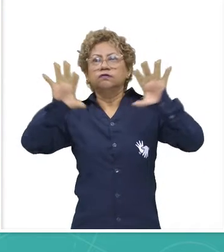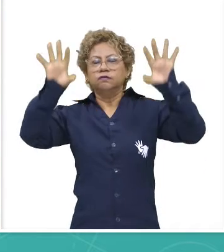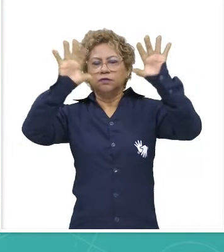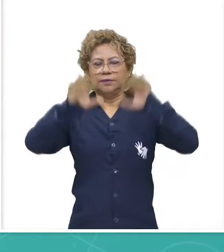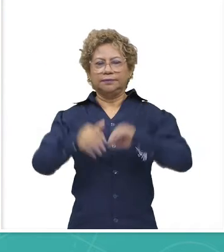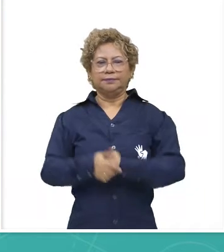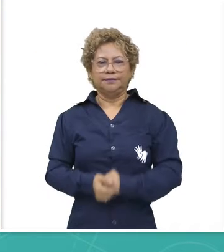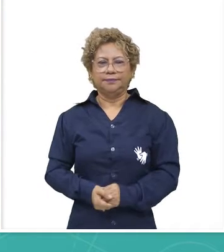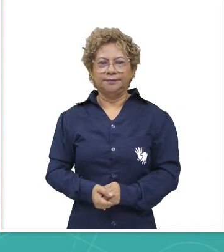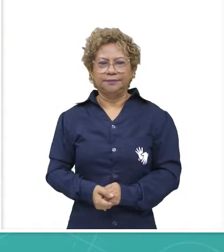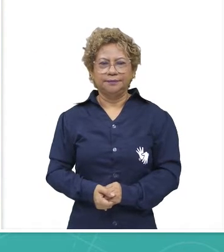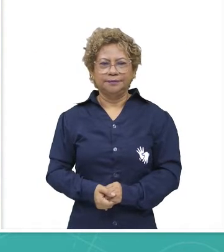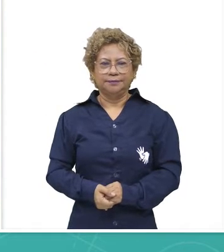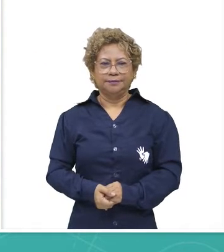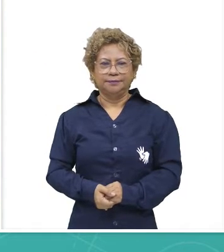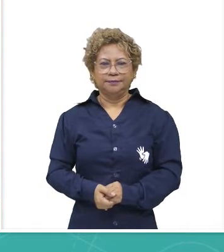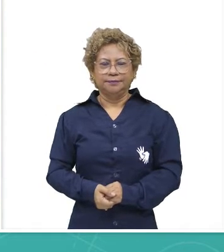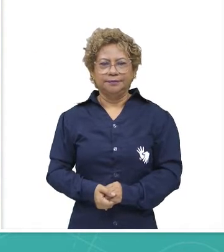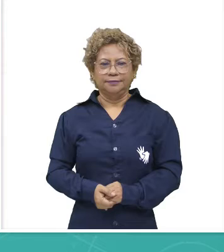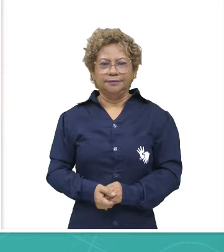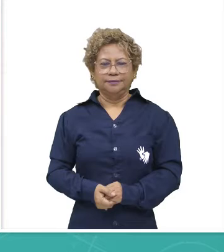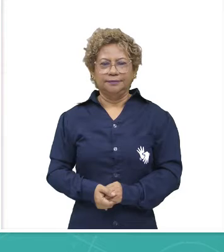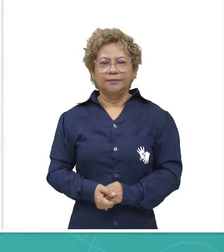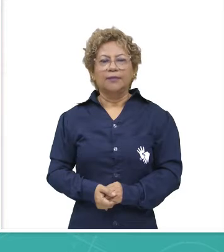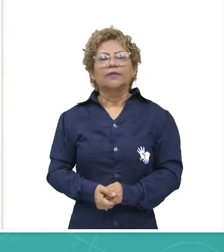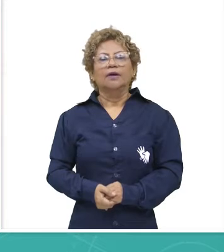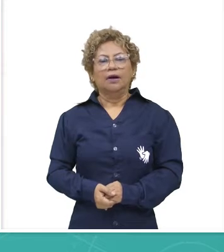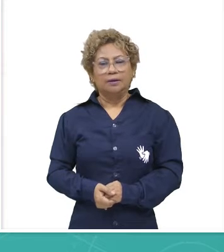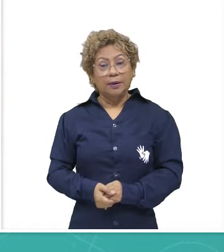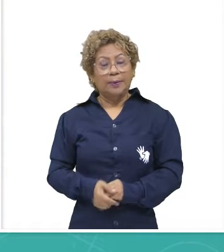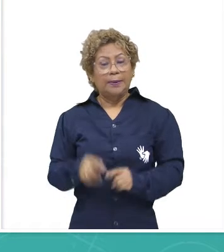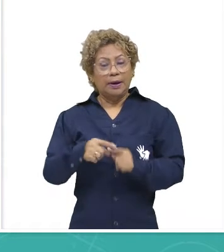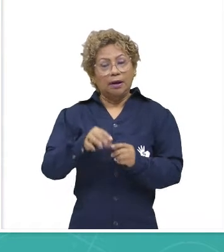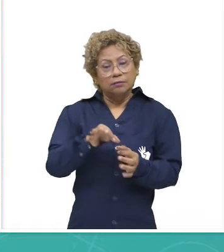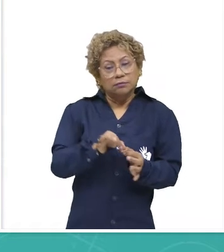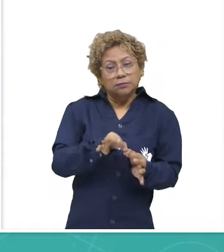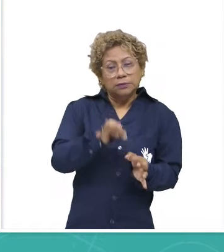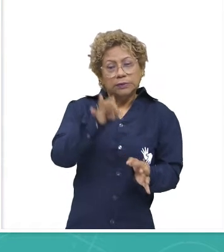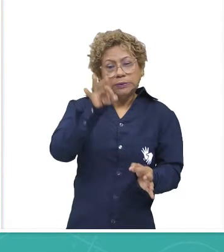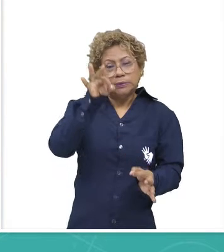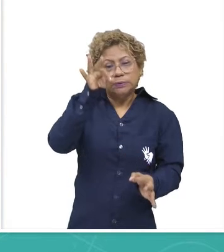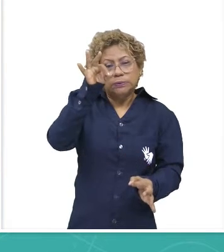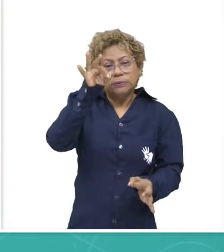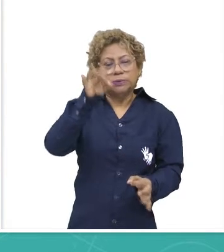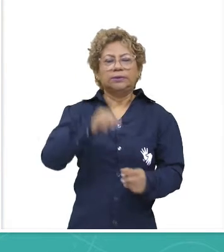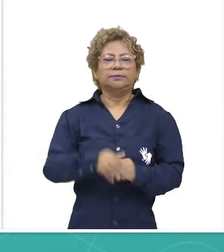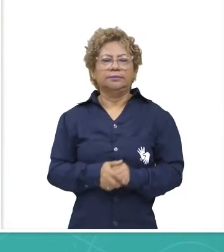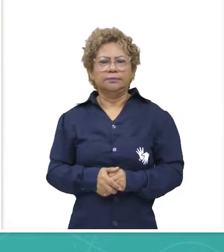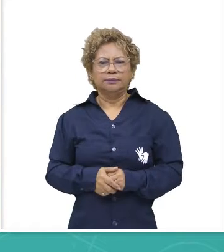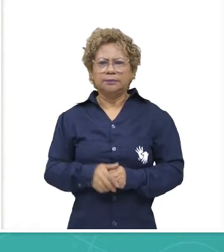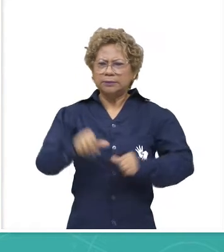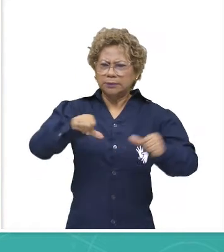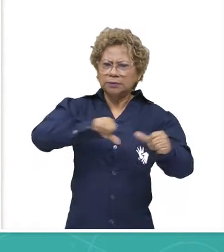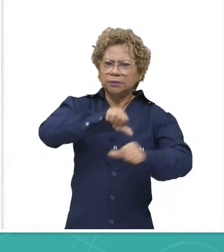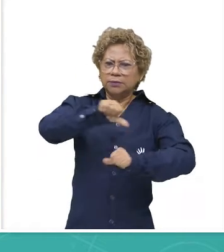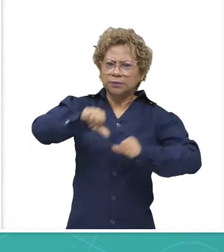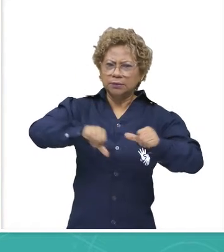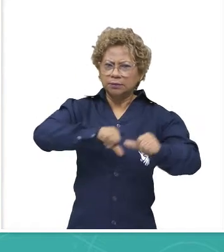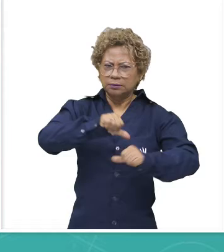cartela. Pressão e altitude. A pressão pode mudar